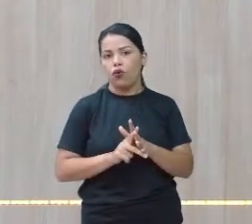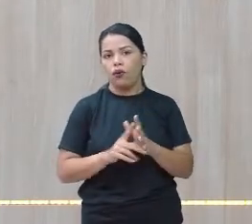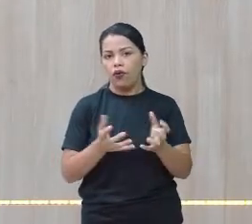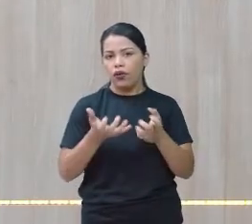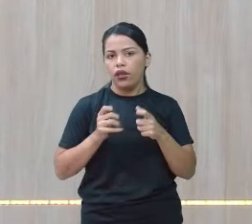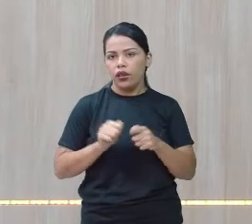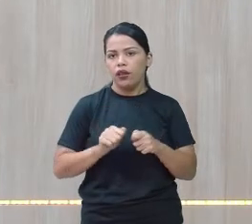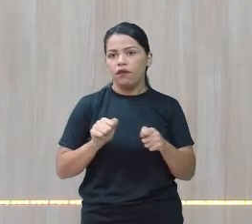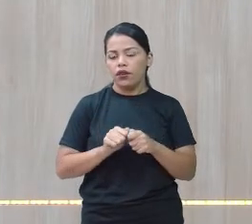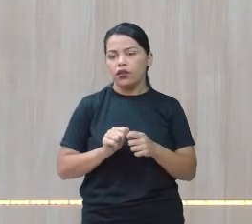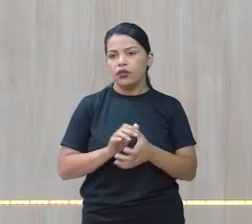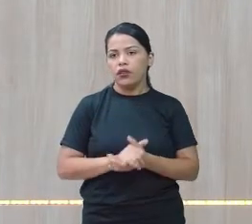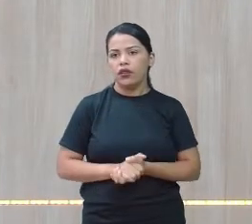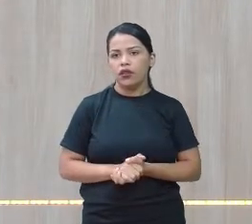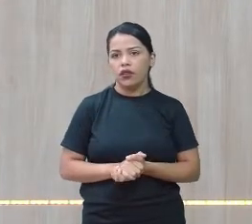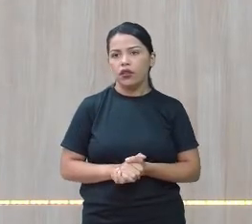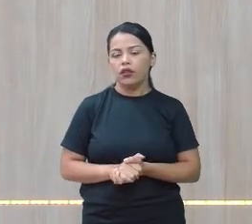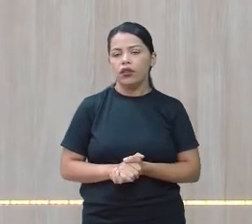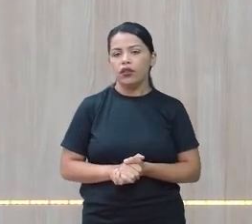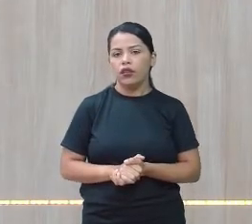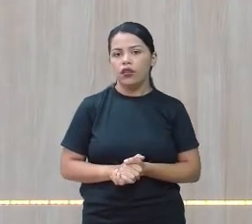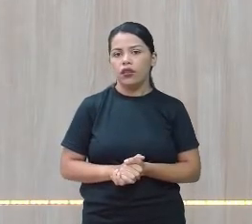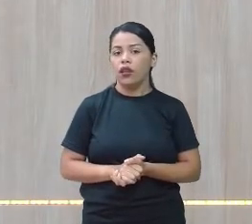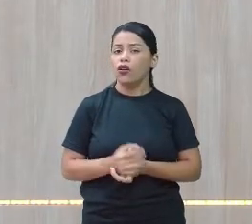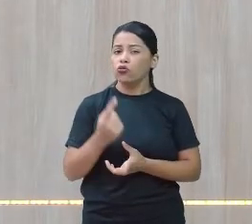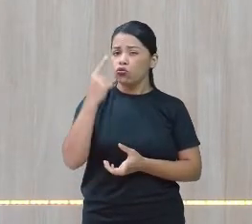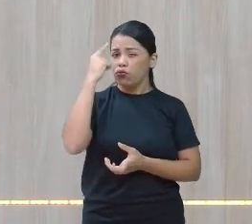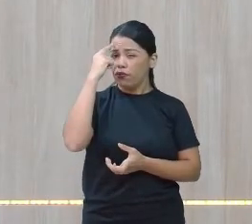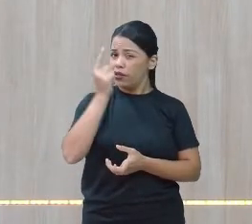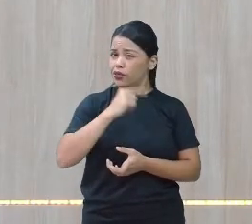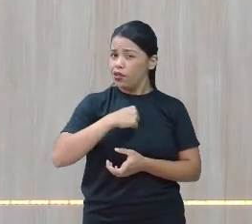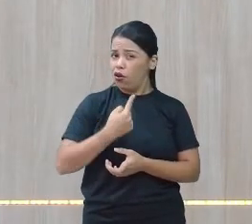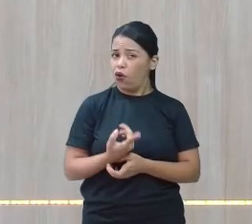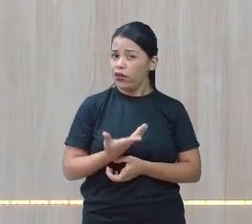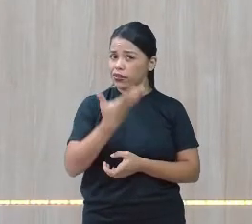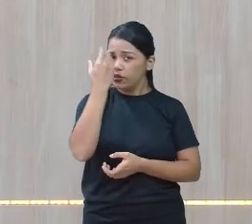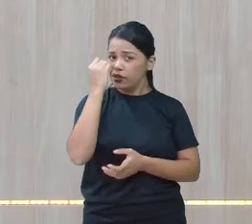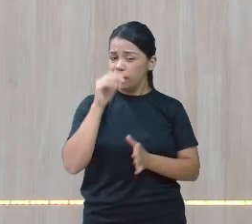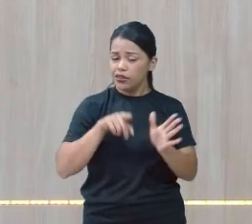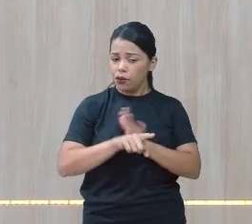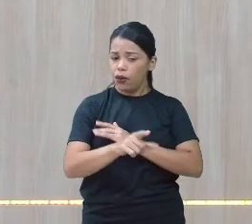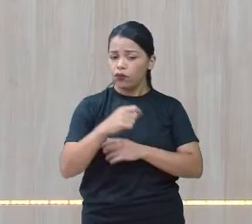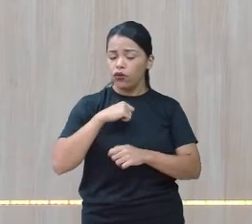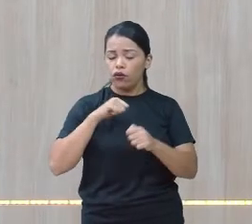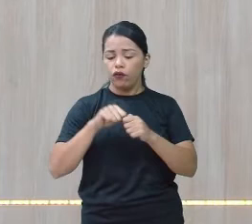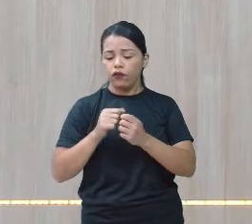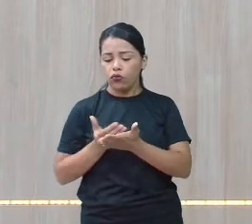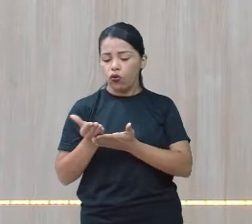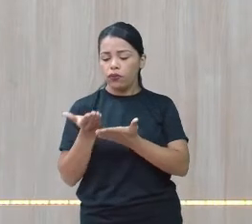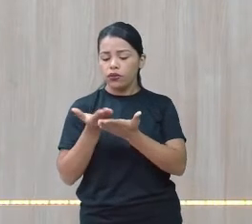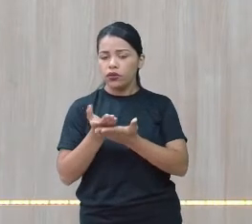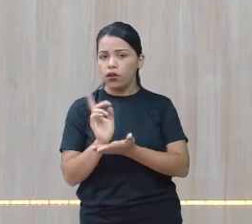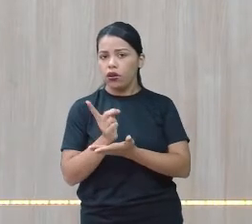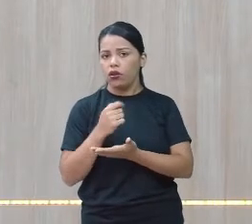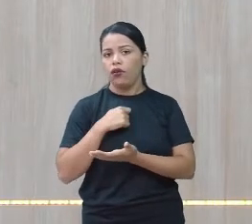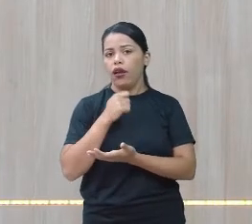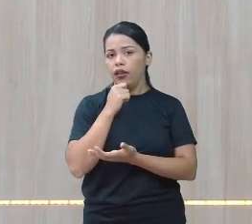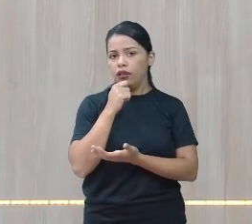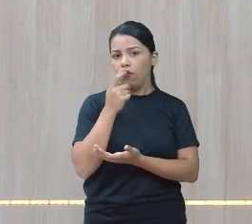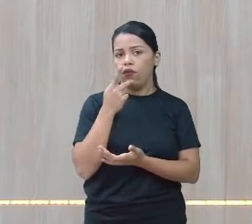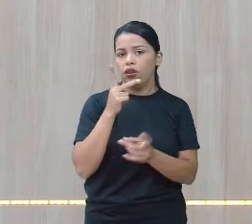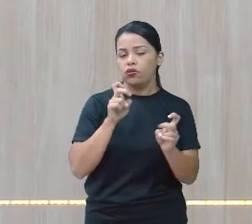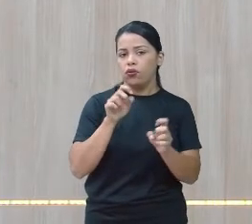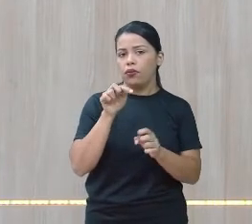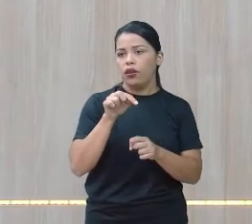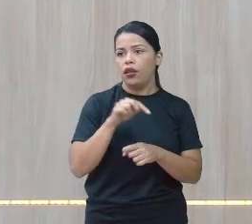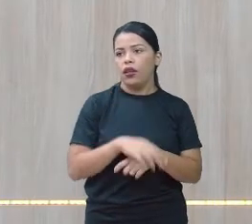atividade. Não pense que eu esqueci da pergunta do início da aula, não, viu, pessoal? Eu ainda vou falar sobre ela.